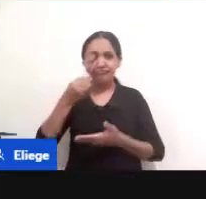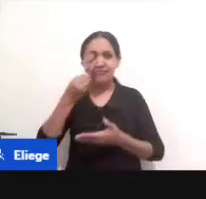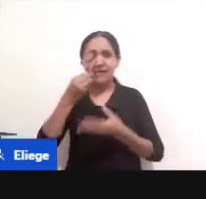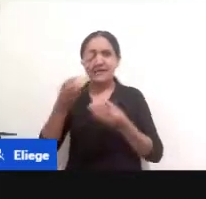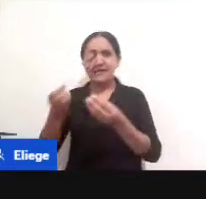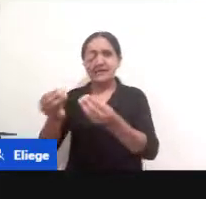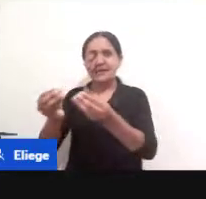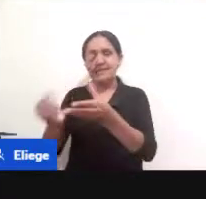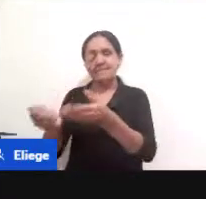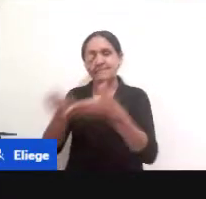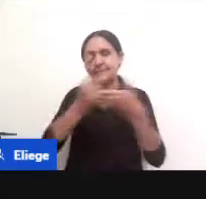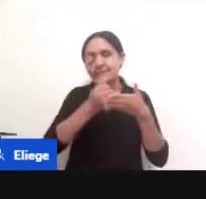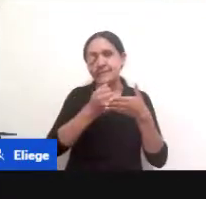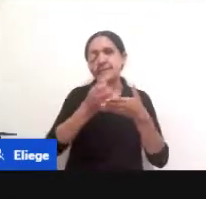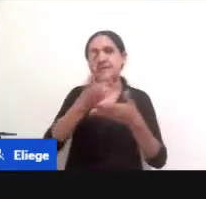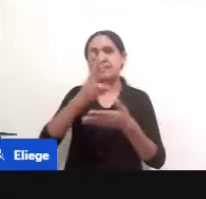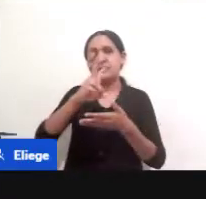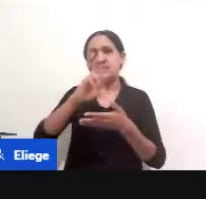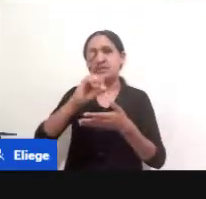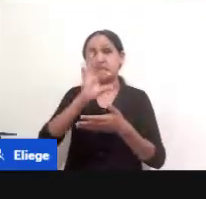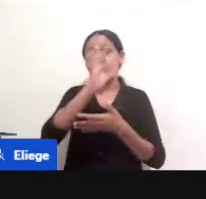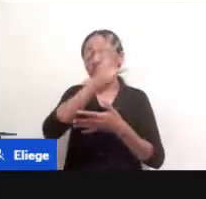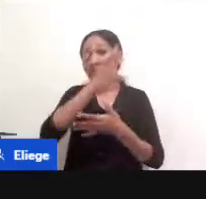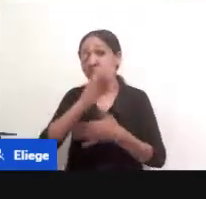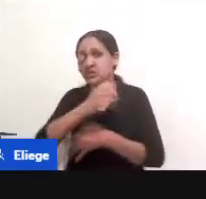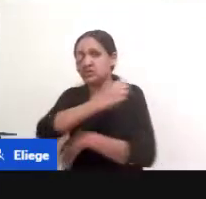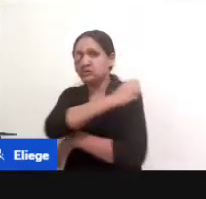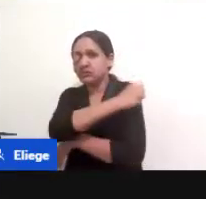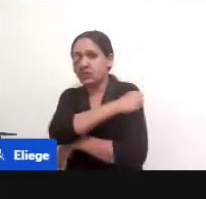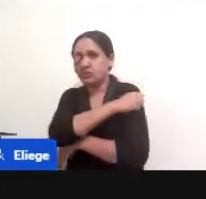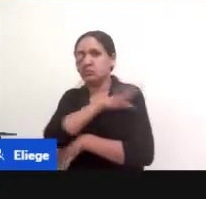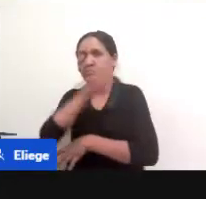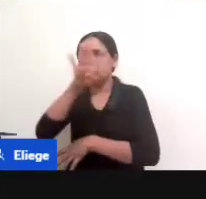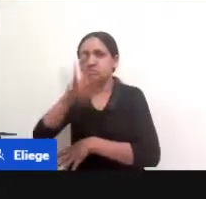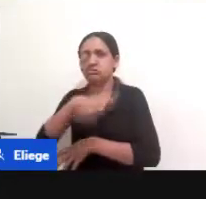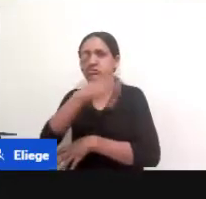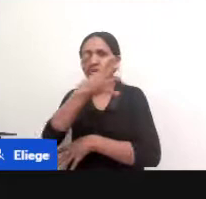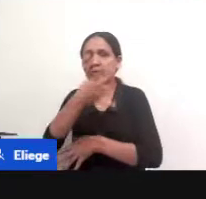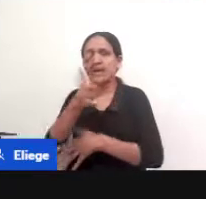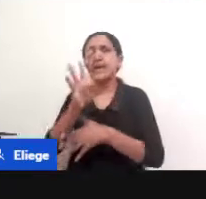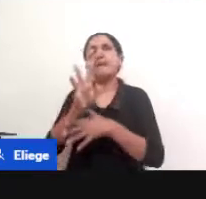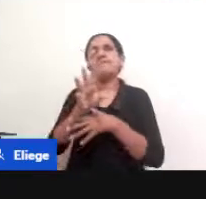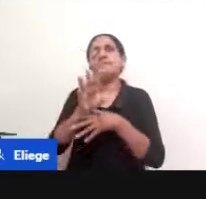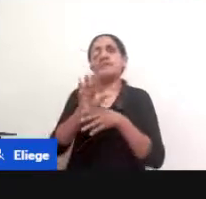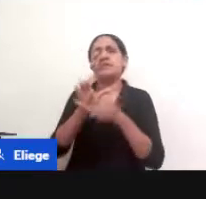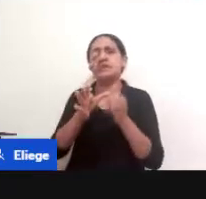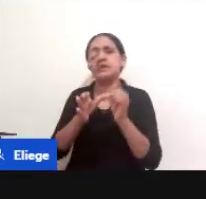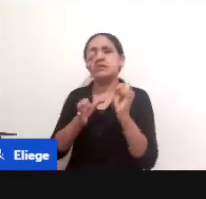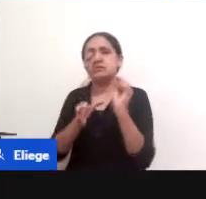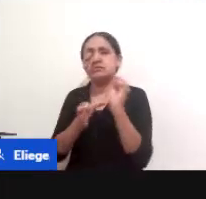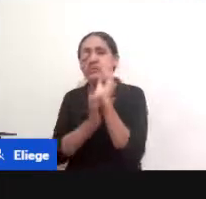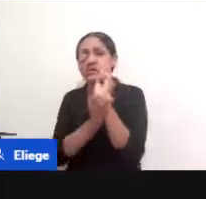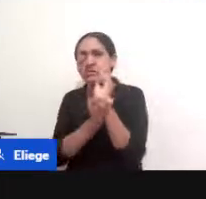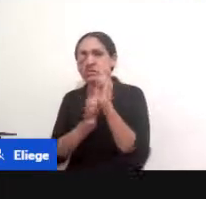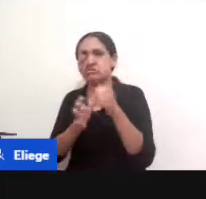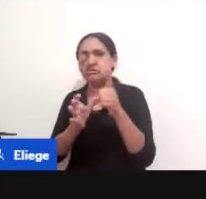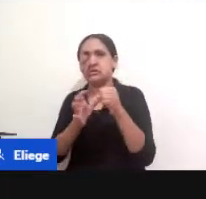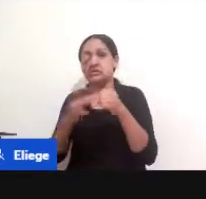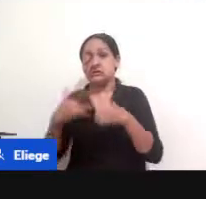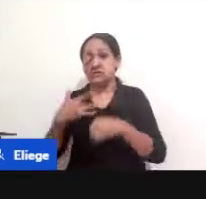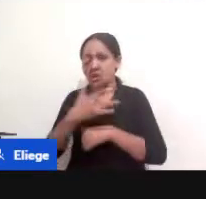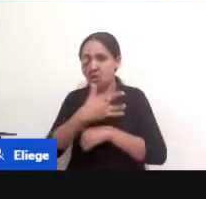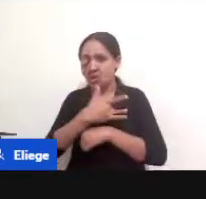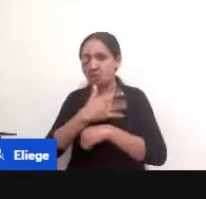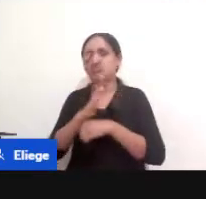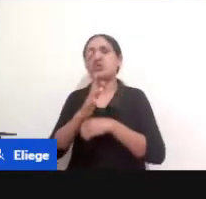turma, fazendo o protocolo de biossegurança, acolhendo esses